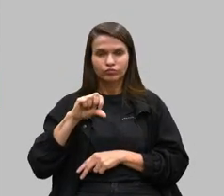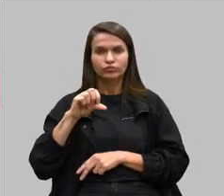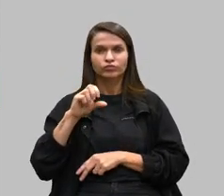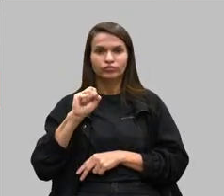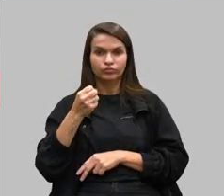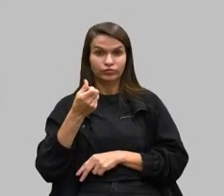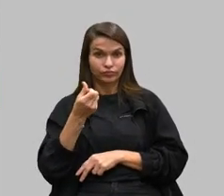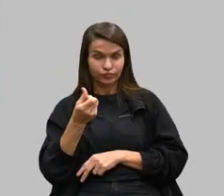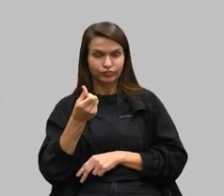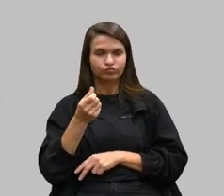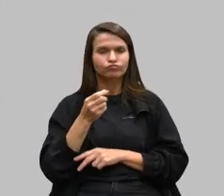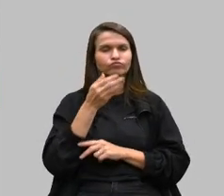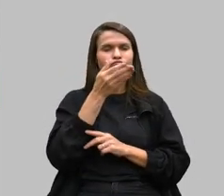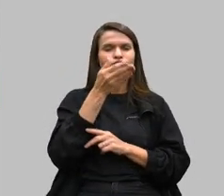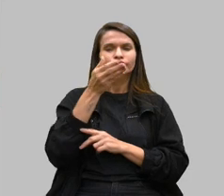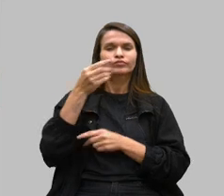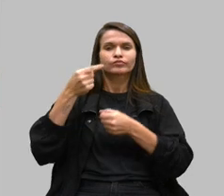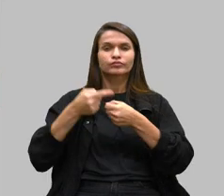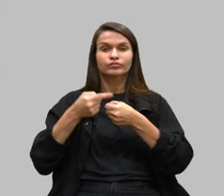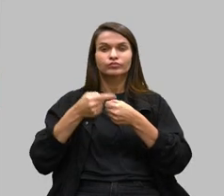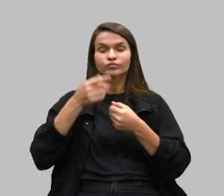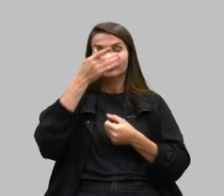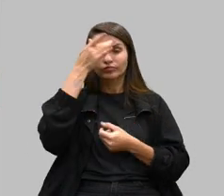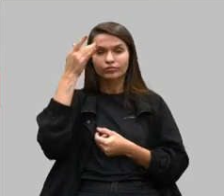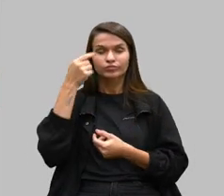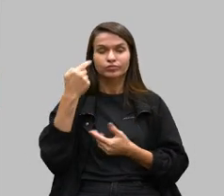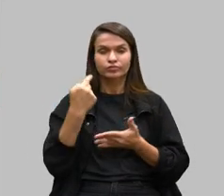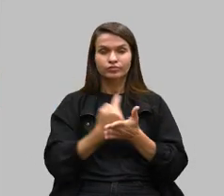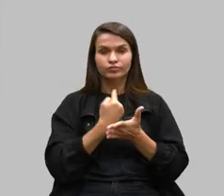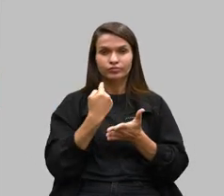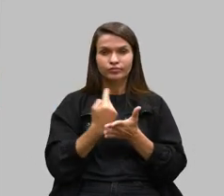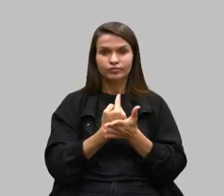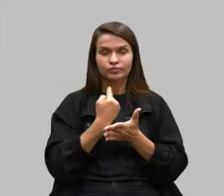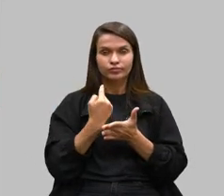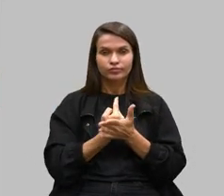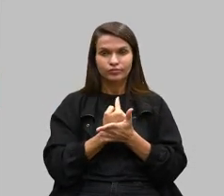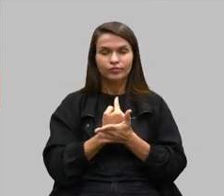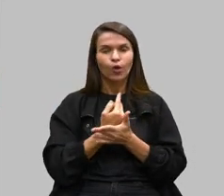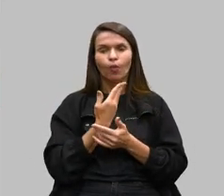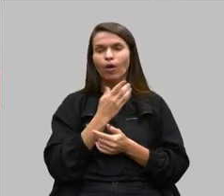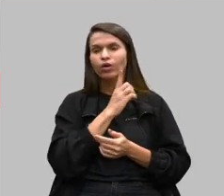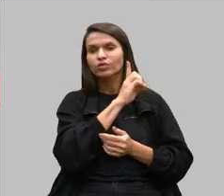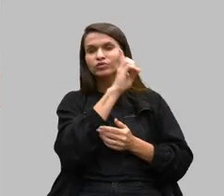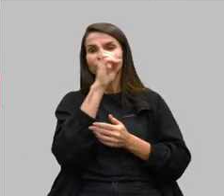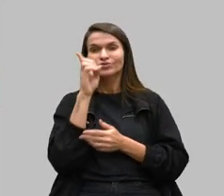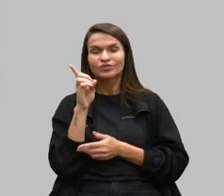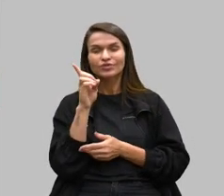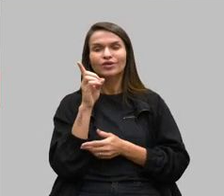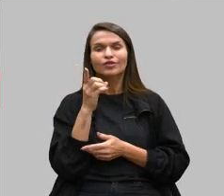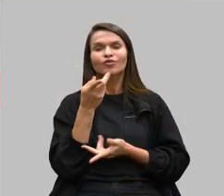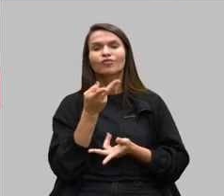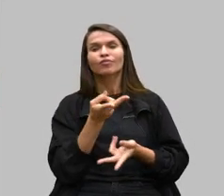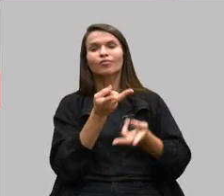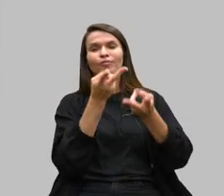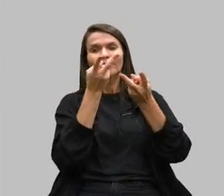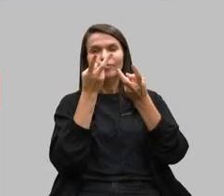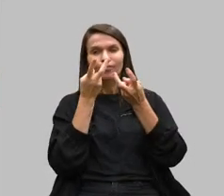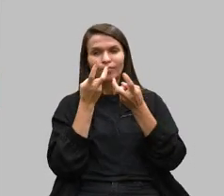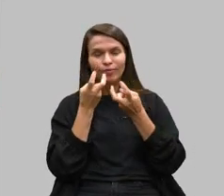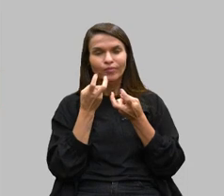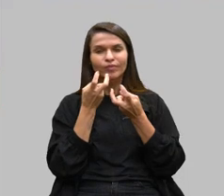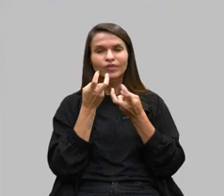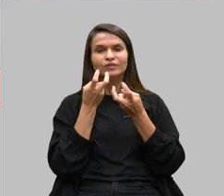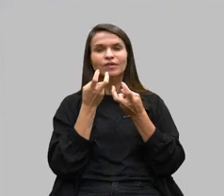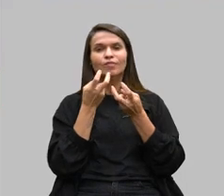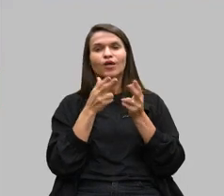cidades e as pessoas perguntam assim paraa gente André tenuta Que dia que eu vou ouvir ouvir o apito do treo